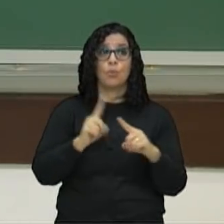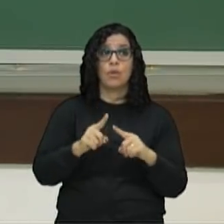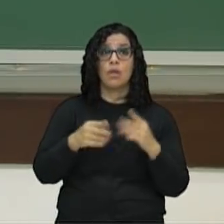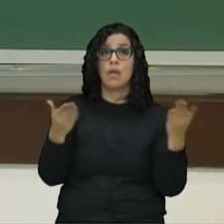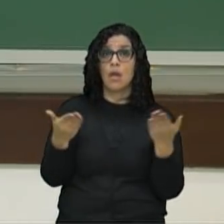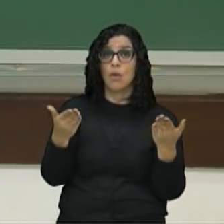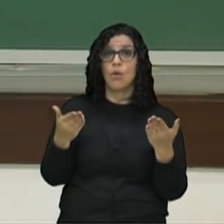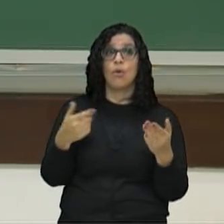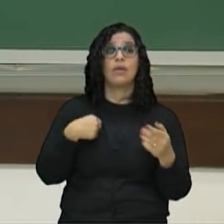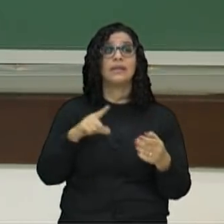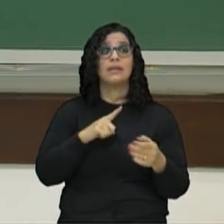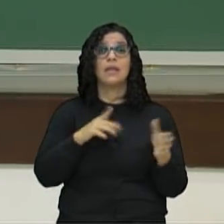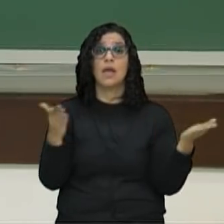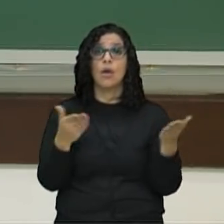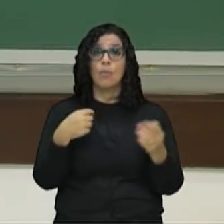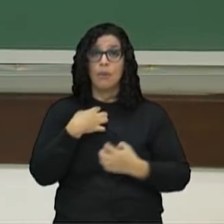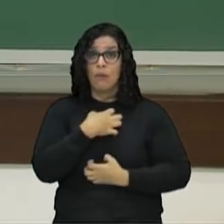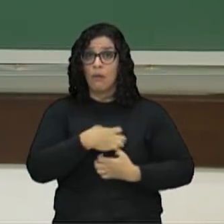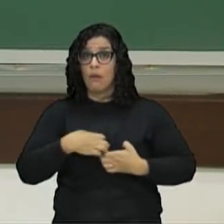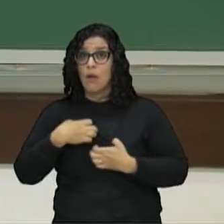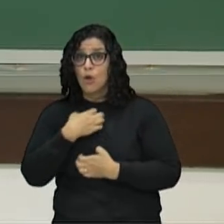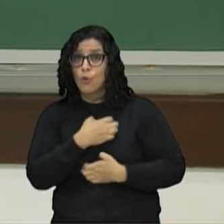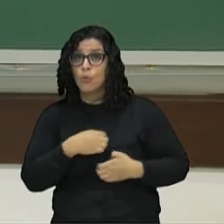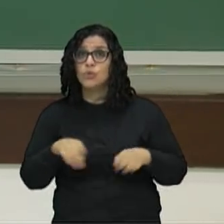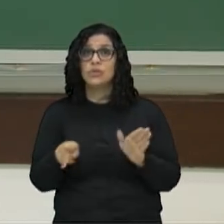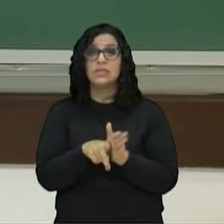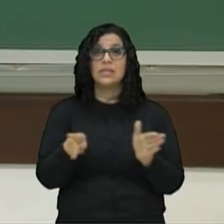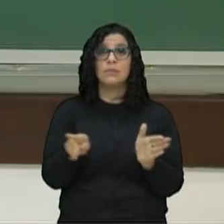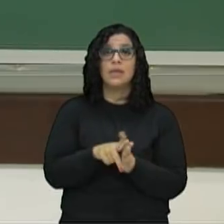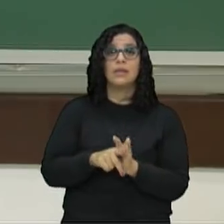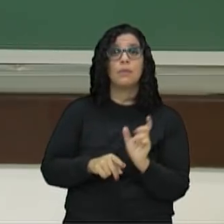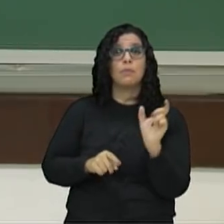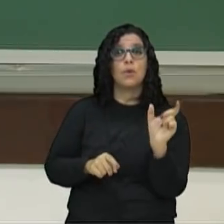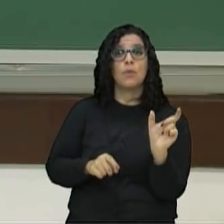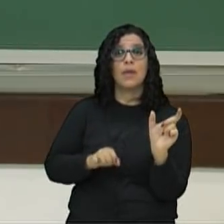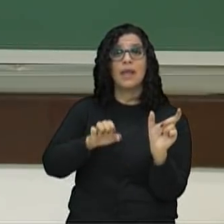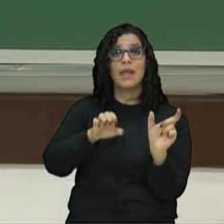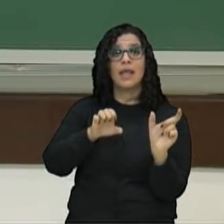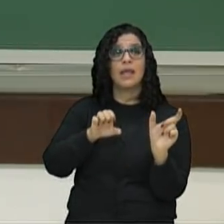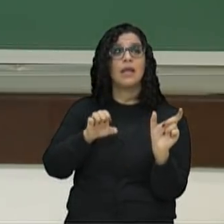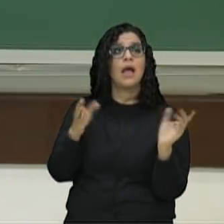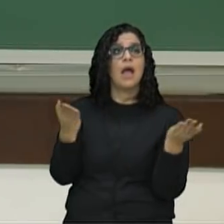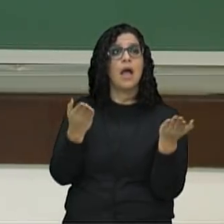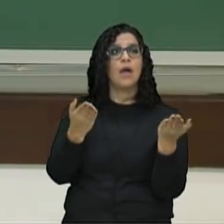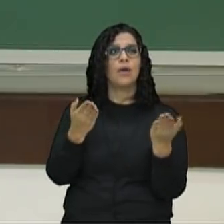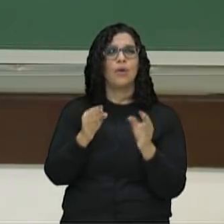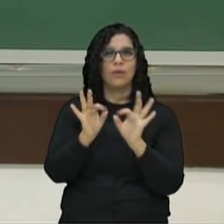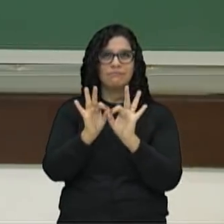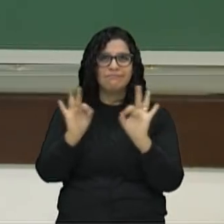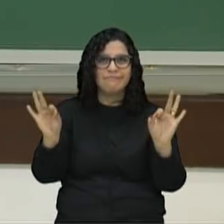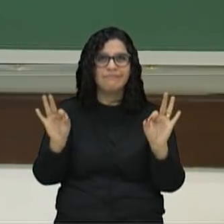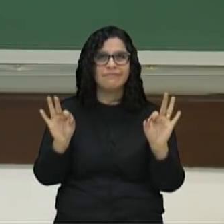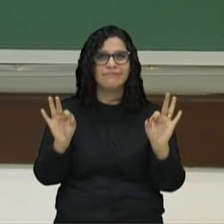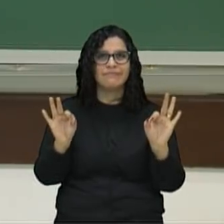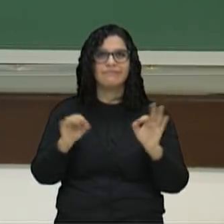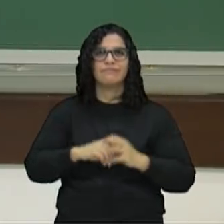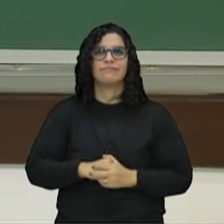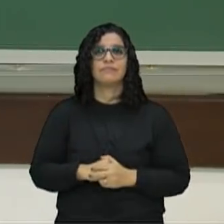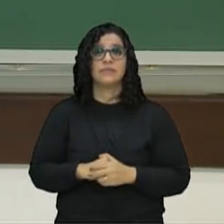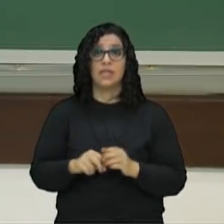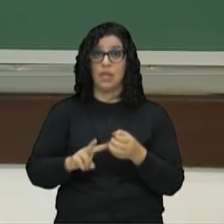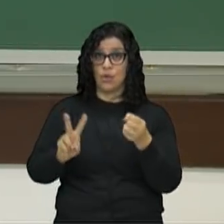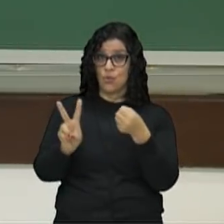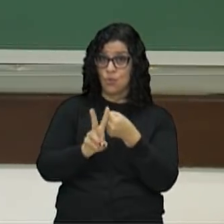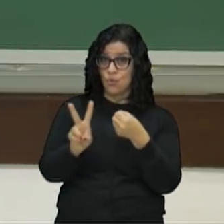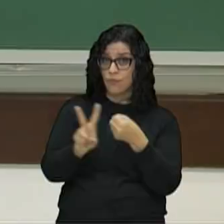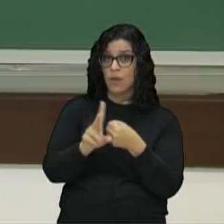que no meio dessa angústia também é uma expressão está em destaque? Aí nós temos os verbos